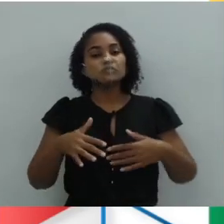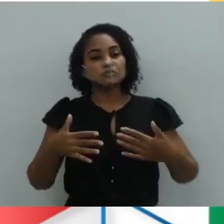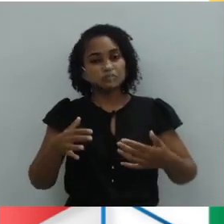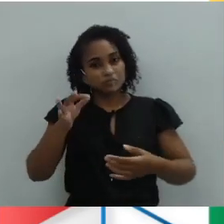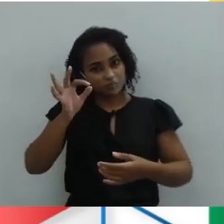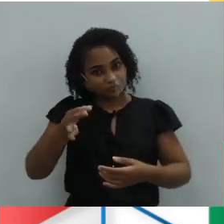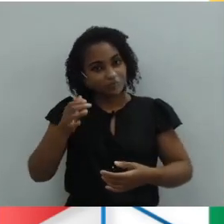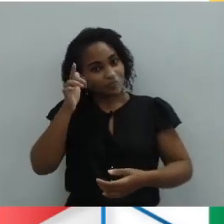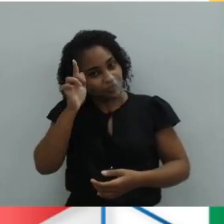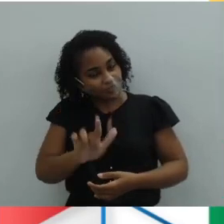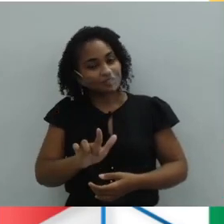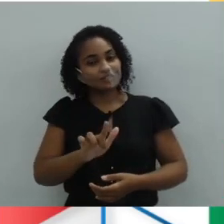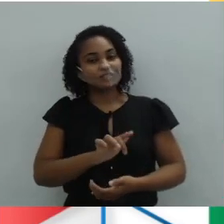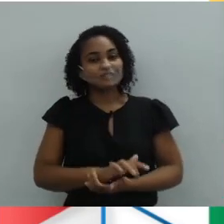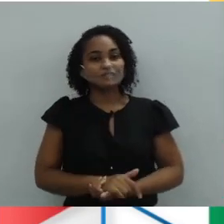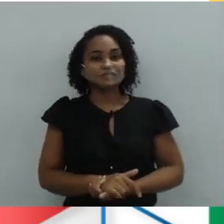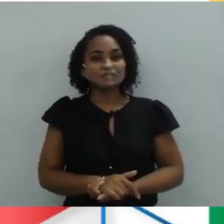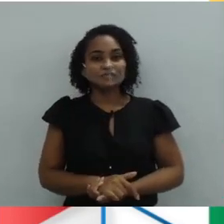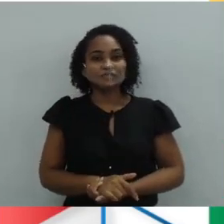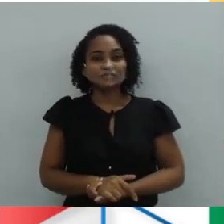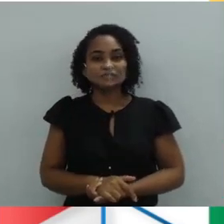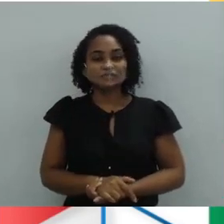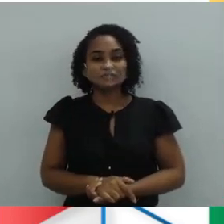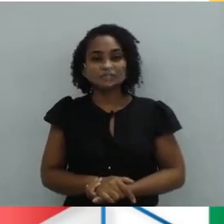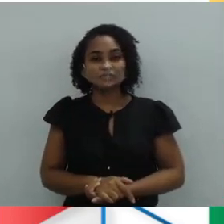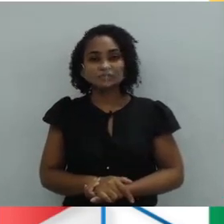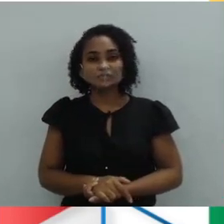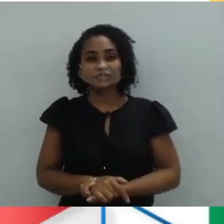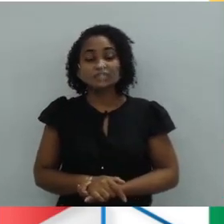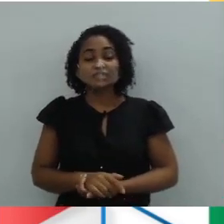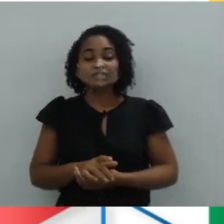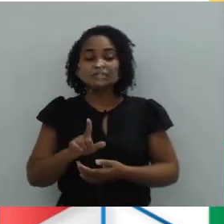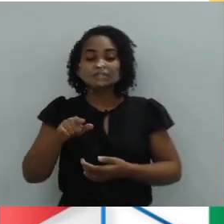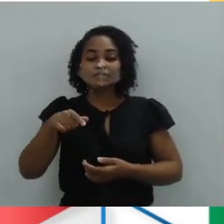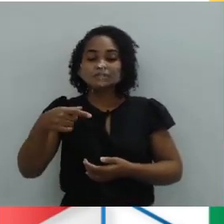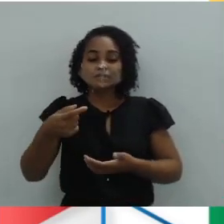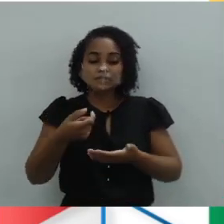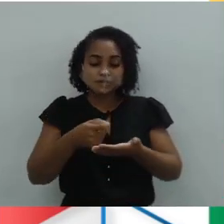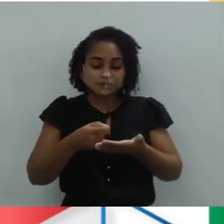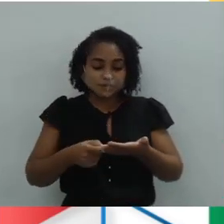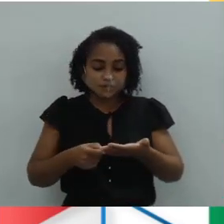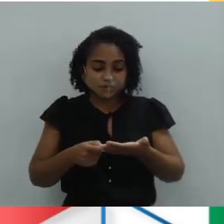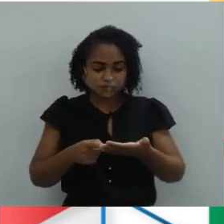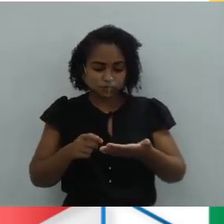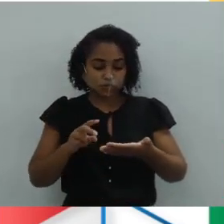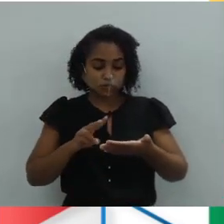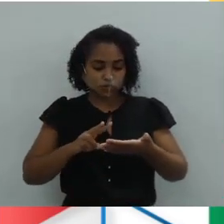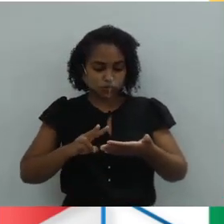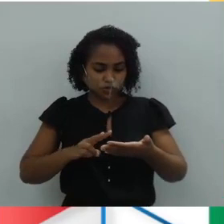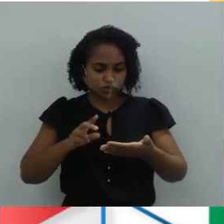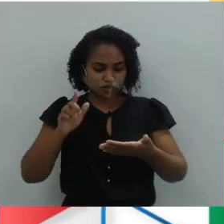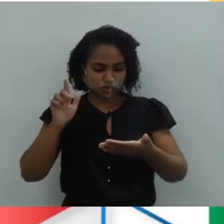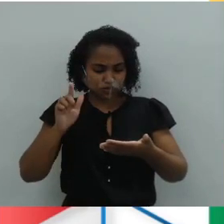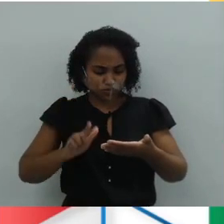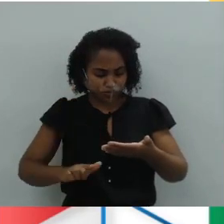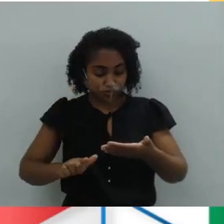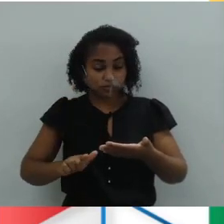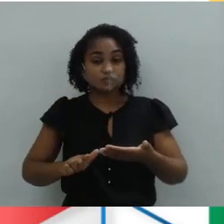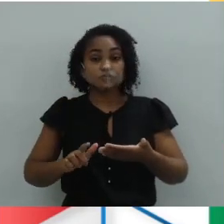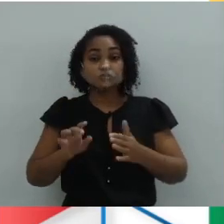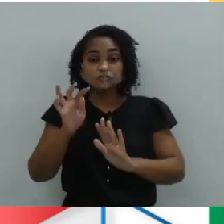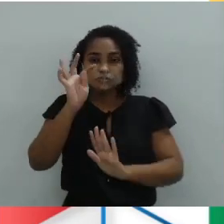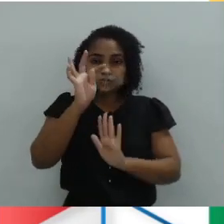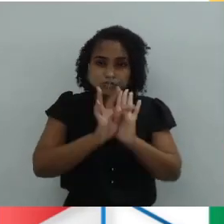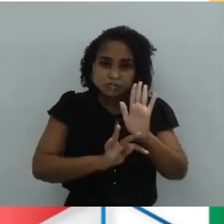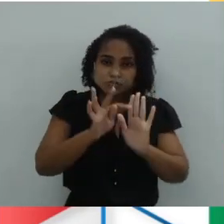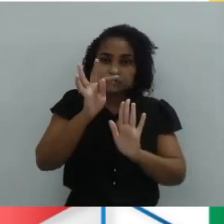Pronto, conseguimos. Após a escrita, não esqueça de revisar seus textos